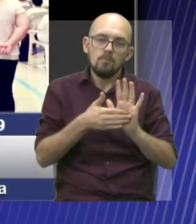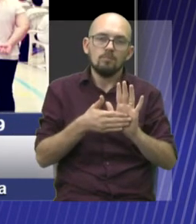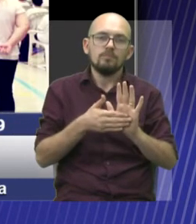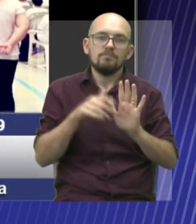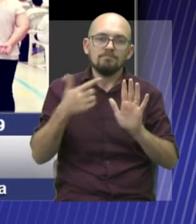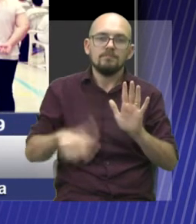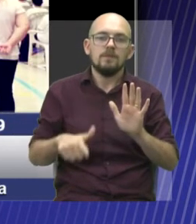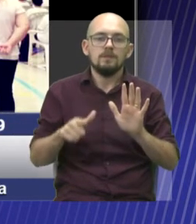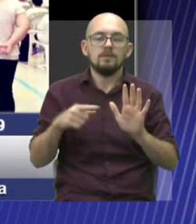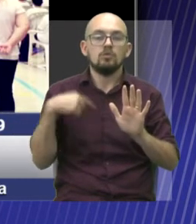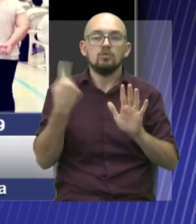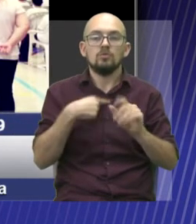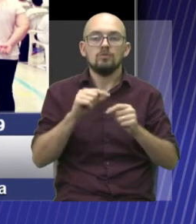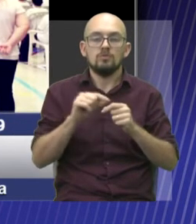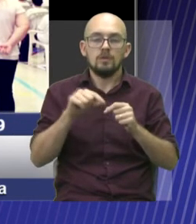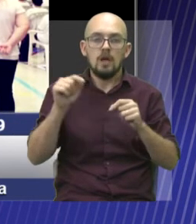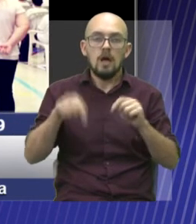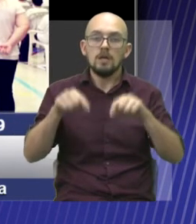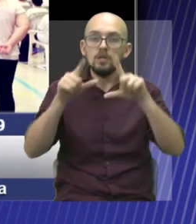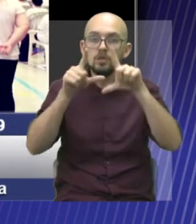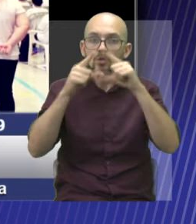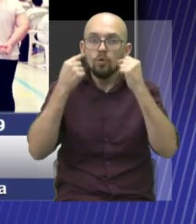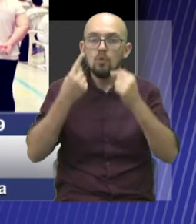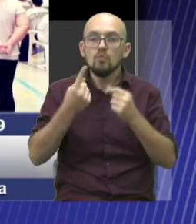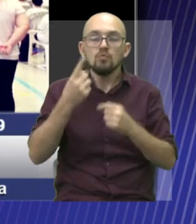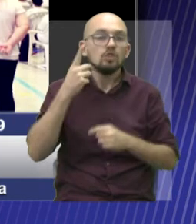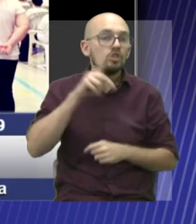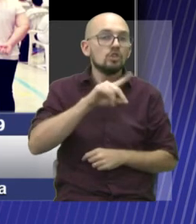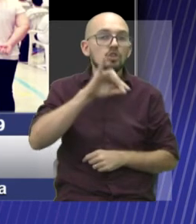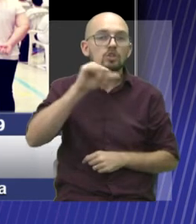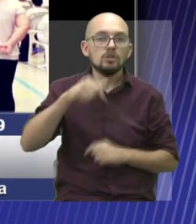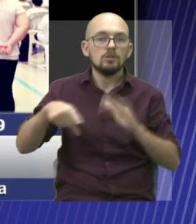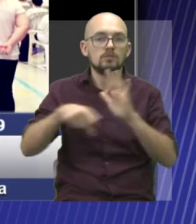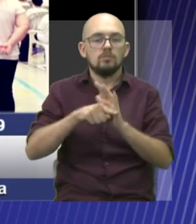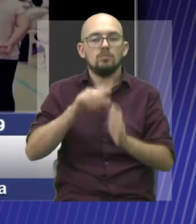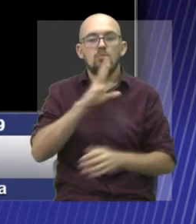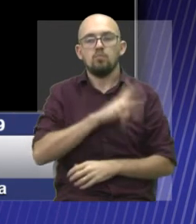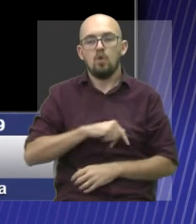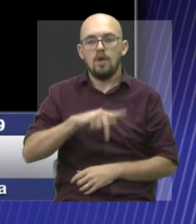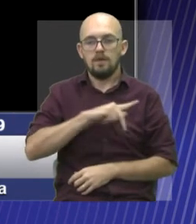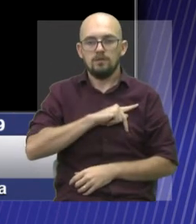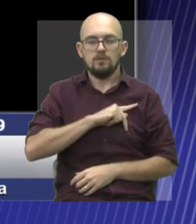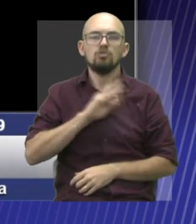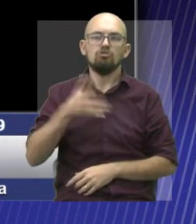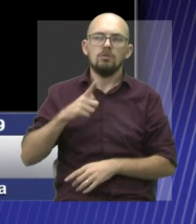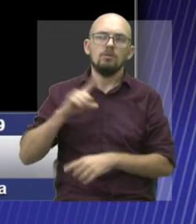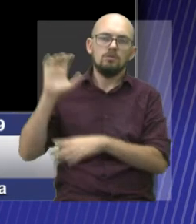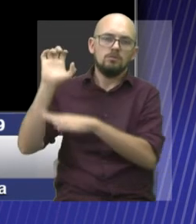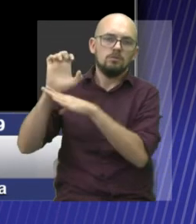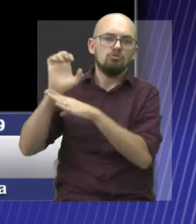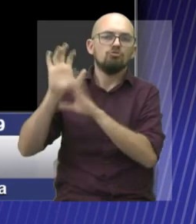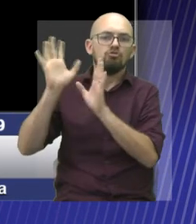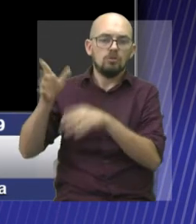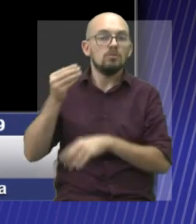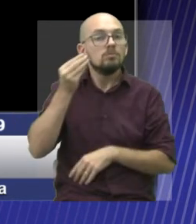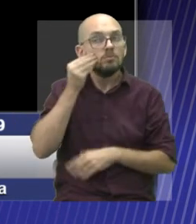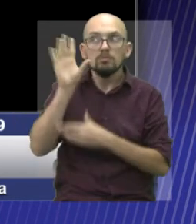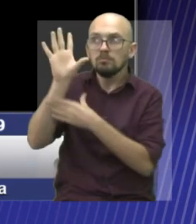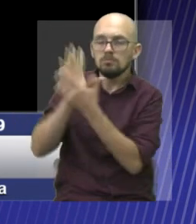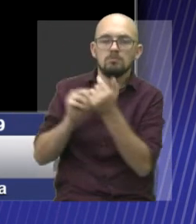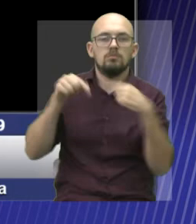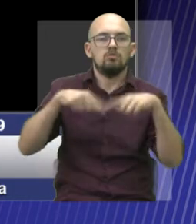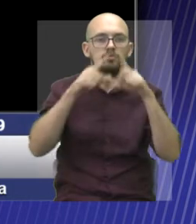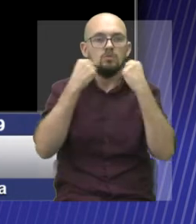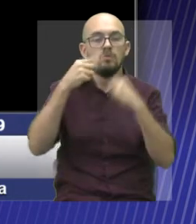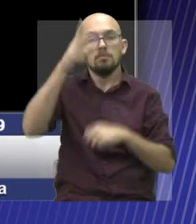gente fazer no município de Jaú o dia do PROERD. Nós já temos isso no âmbito estadual e nós vamos fazer isso, se Deus quiser,